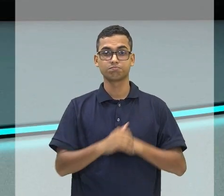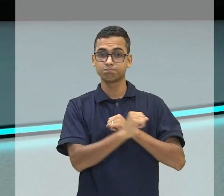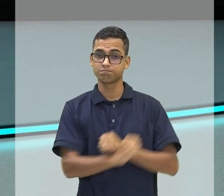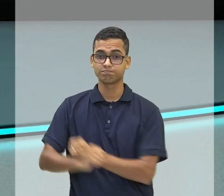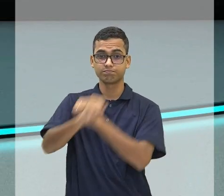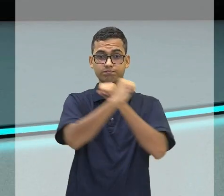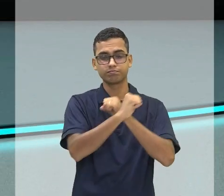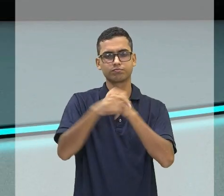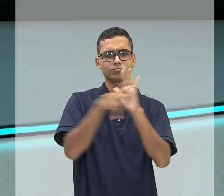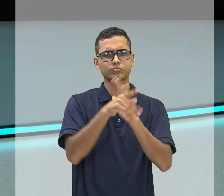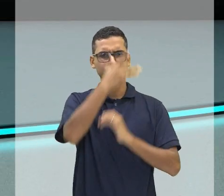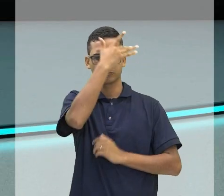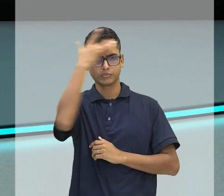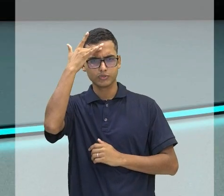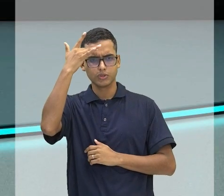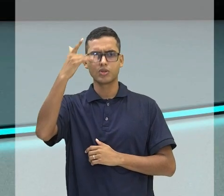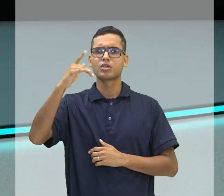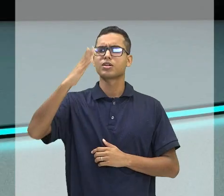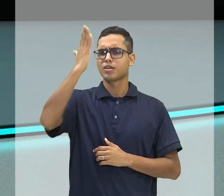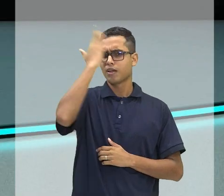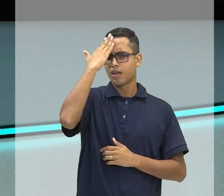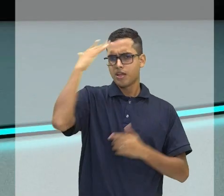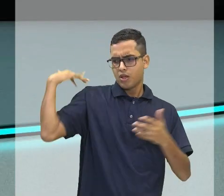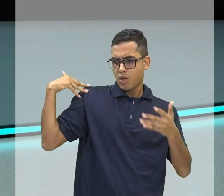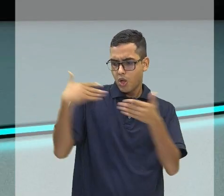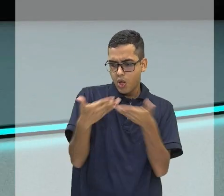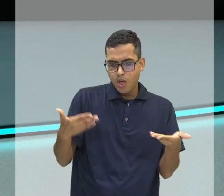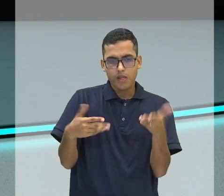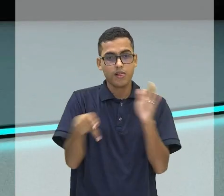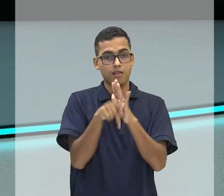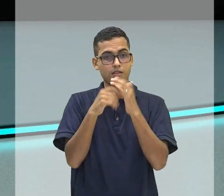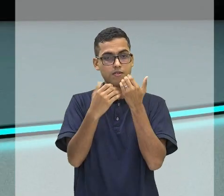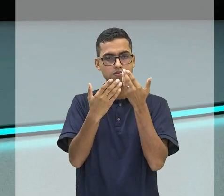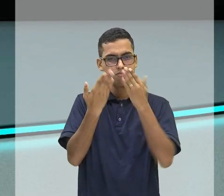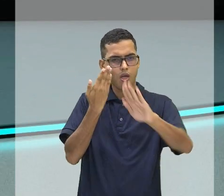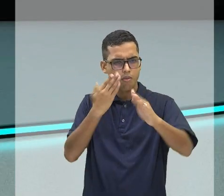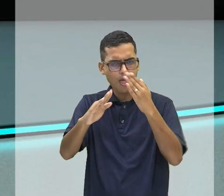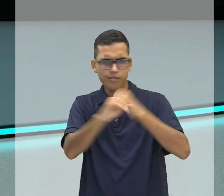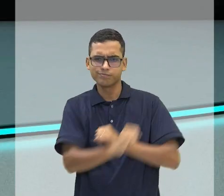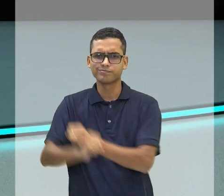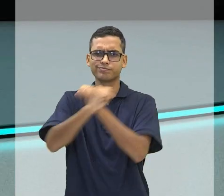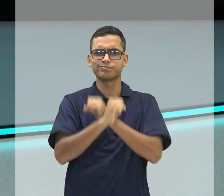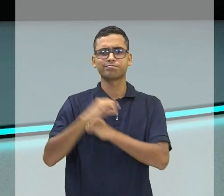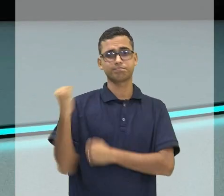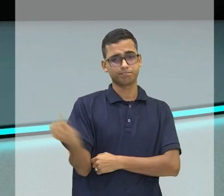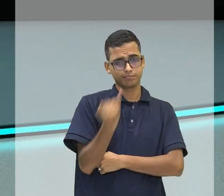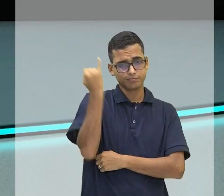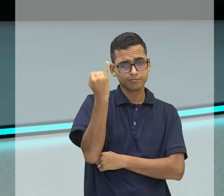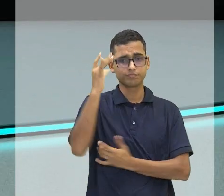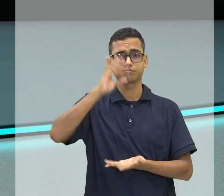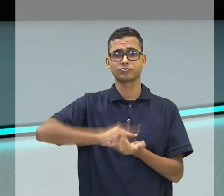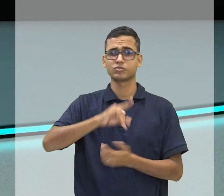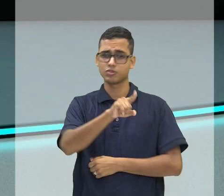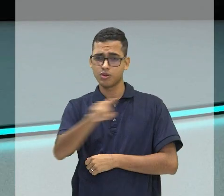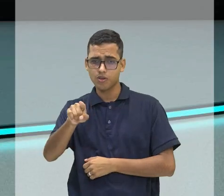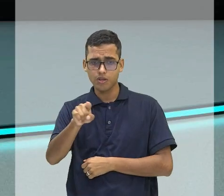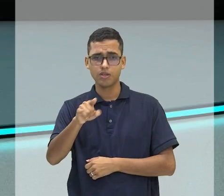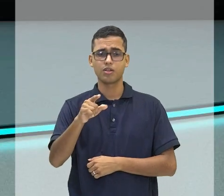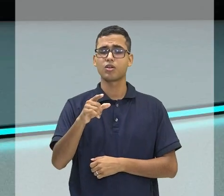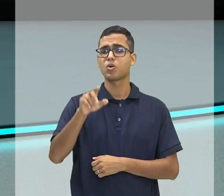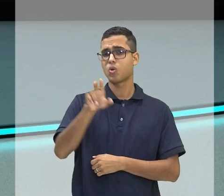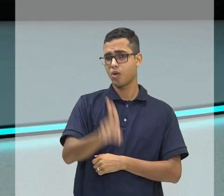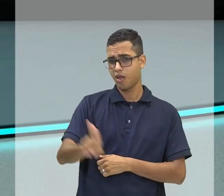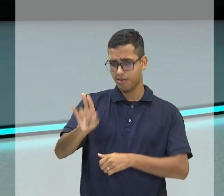sabe que nos dias de hoje a defesa pessoal é muito importante, mas vale lembrar que você não pode fazer uso